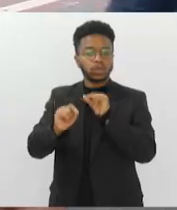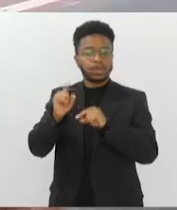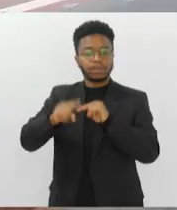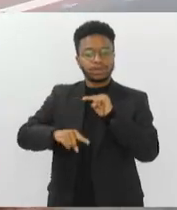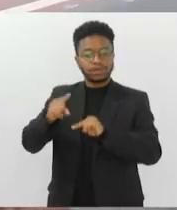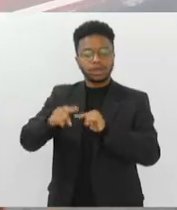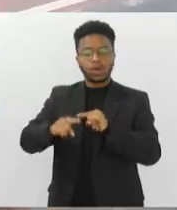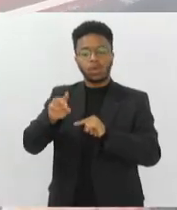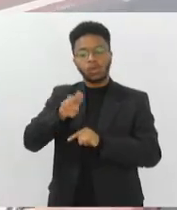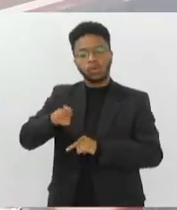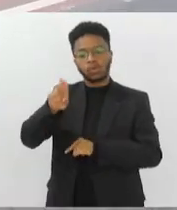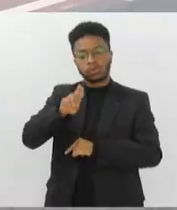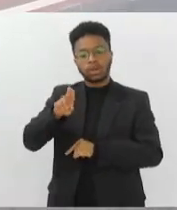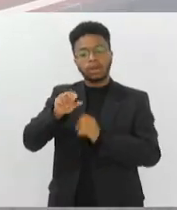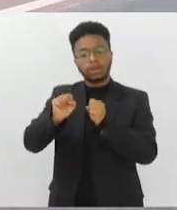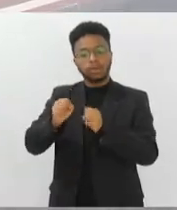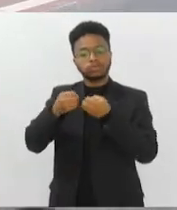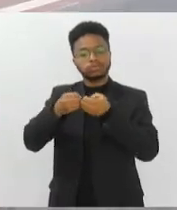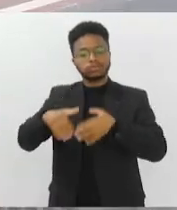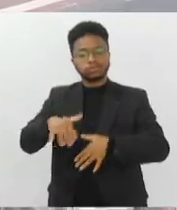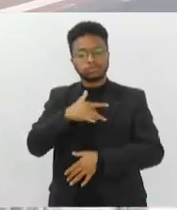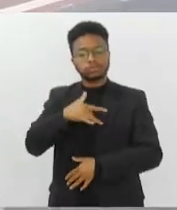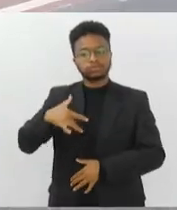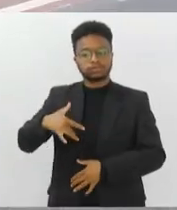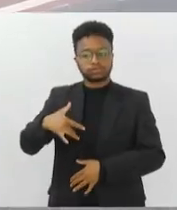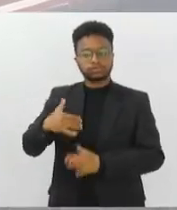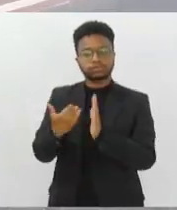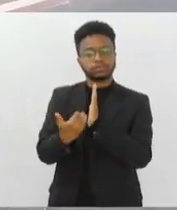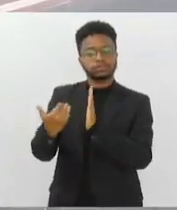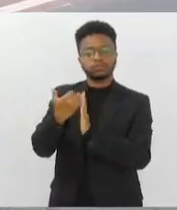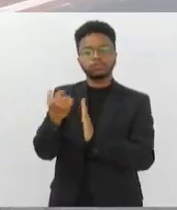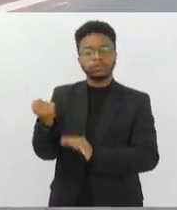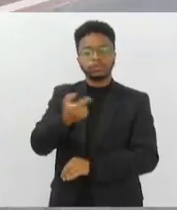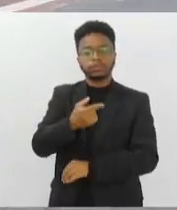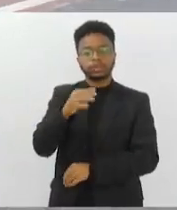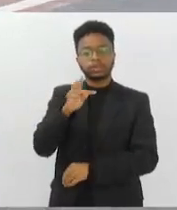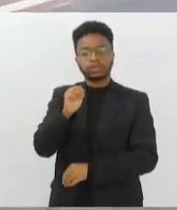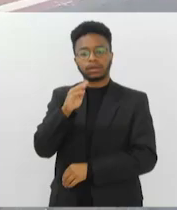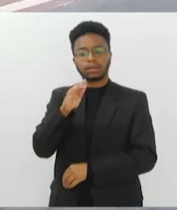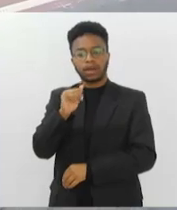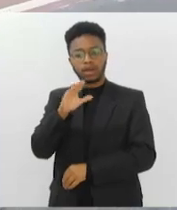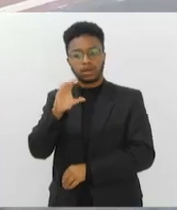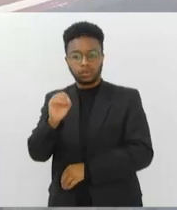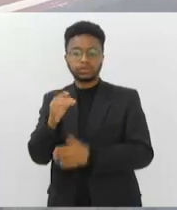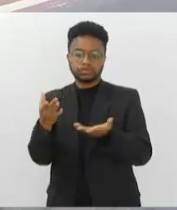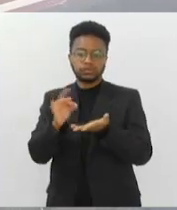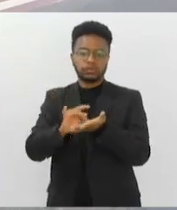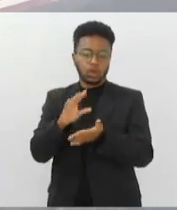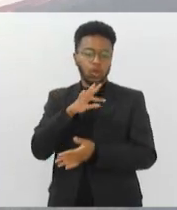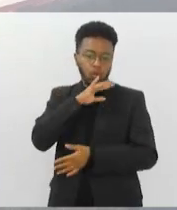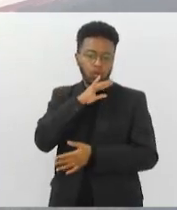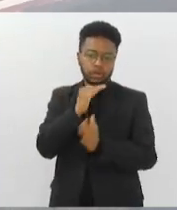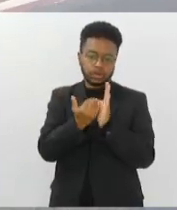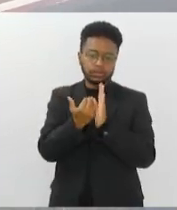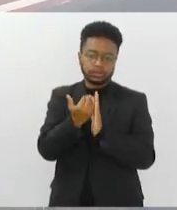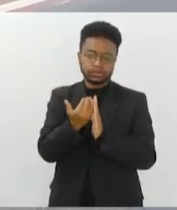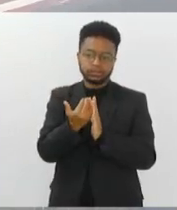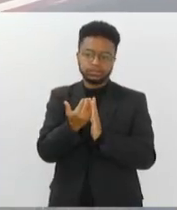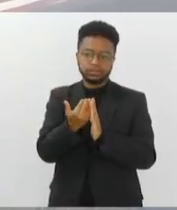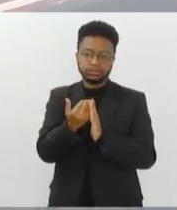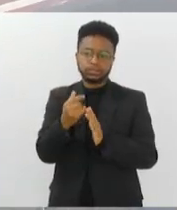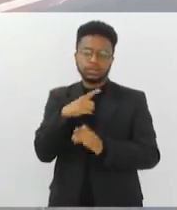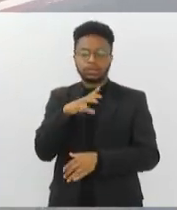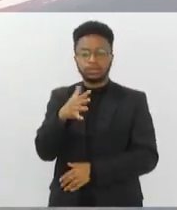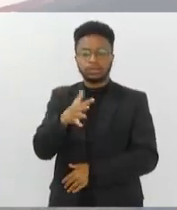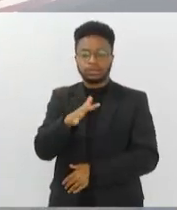é feito, o vape, pode gerar a mais do que o tabaco em si. Então é muito ruim. Já a média aí já é